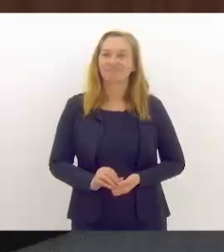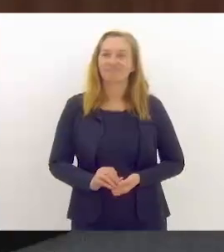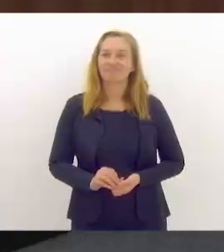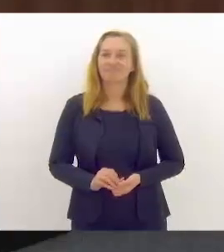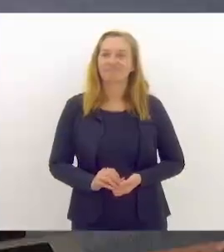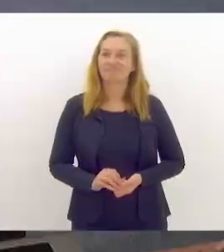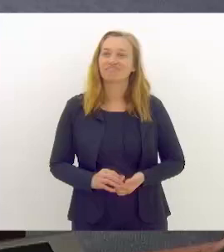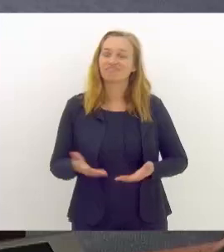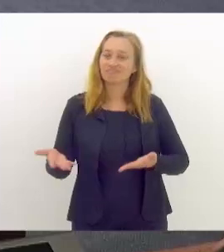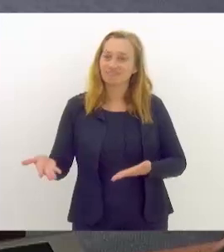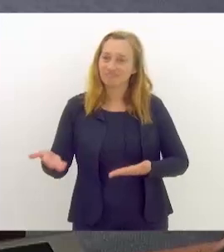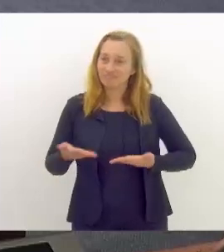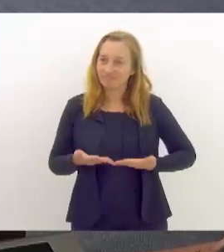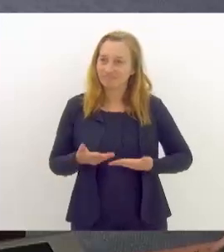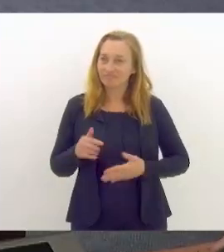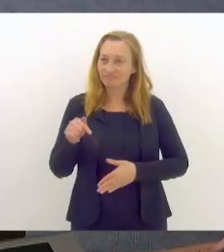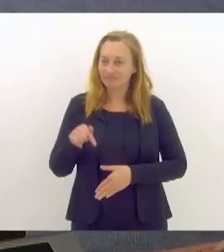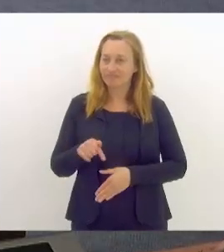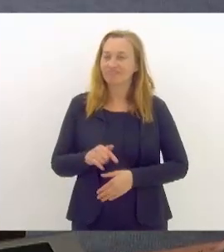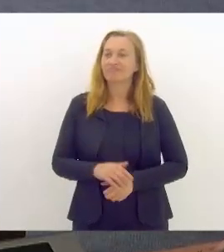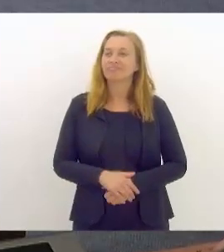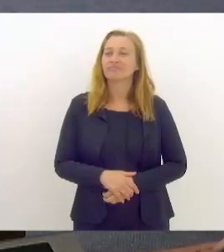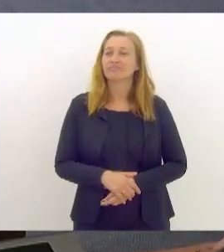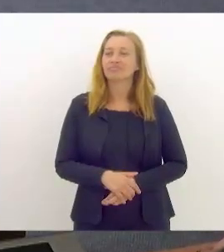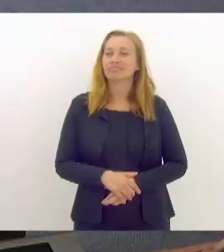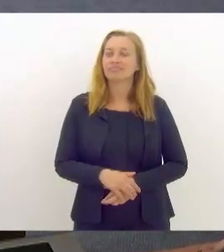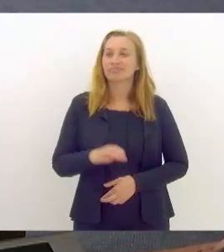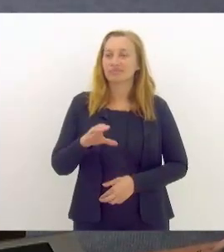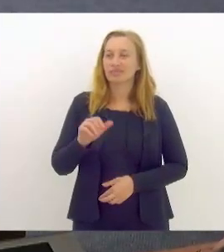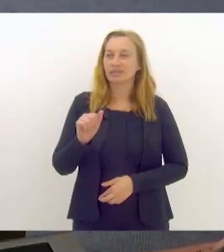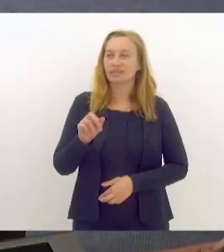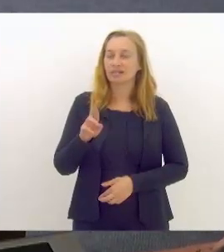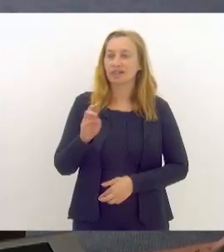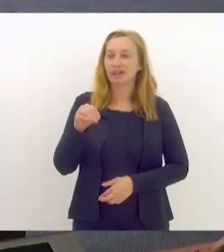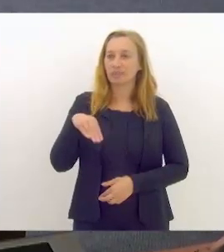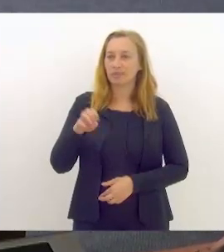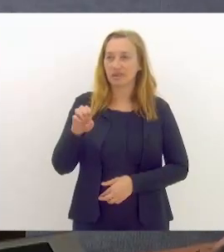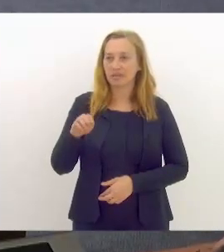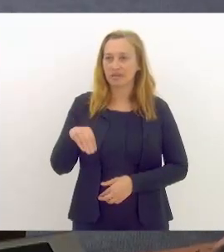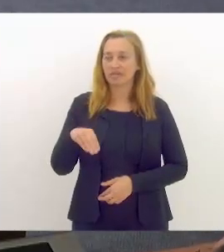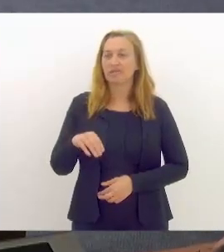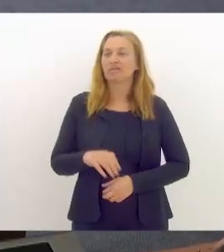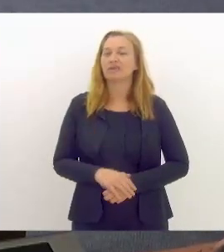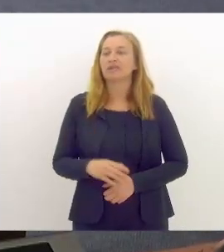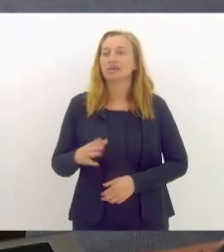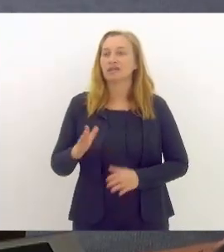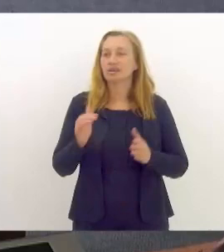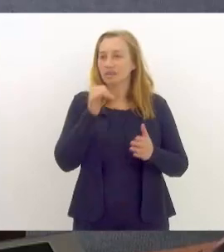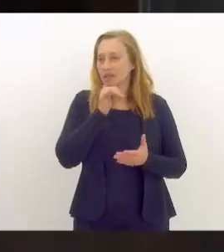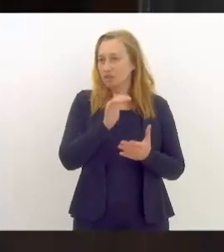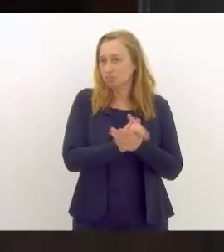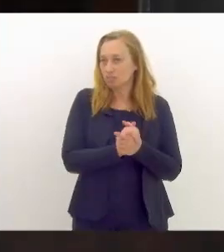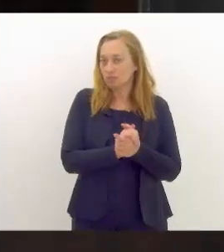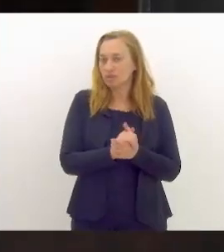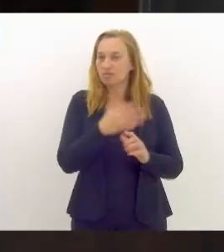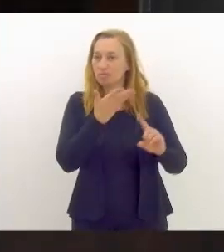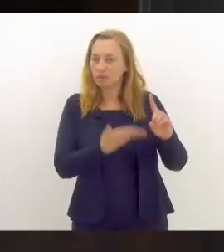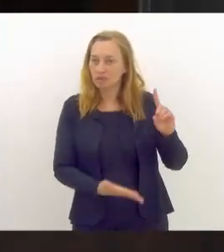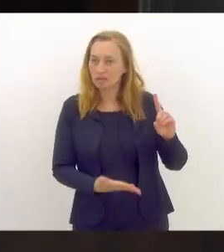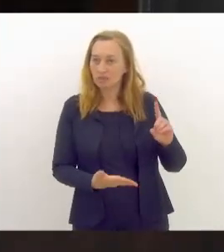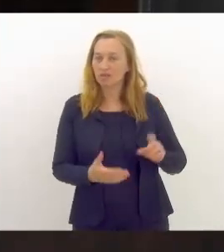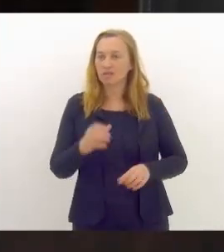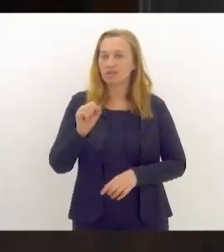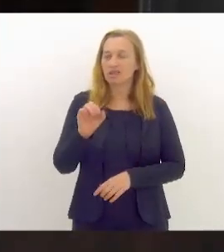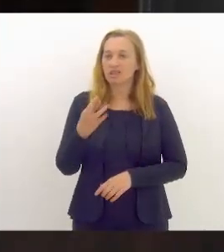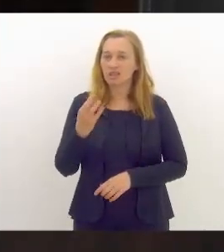eu queria chamar aqui em cima né a Carmem Queiroz esposa do nosso homenageado o